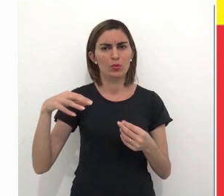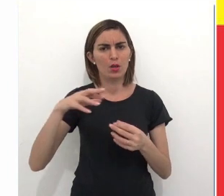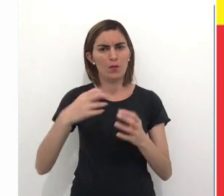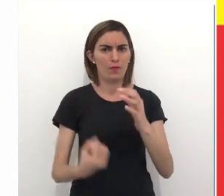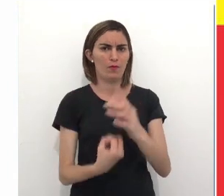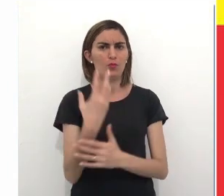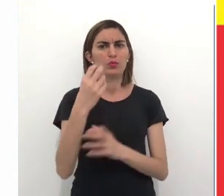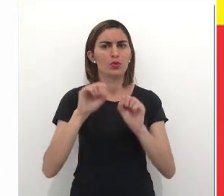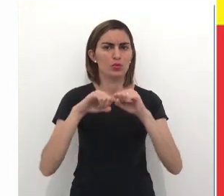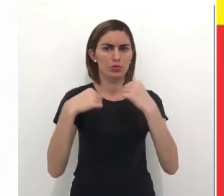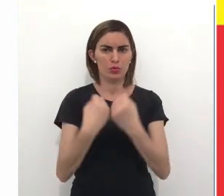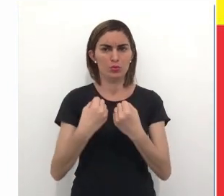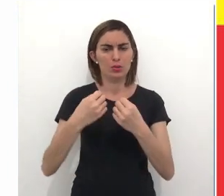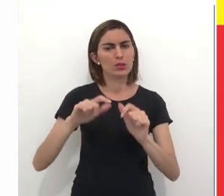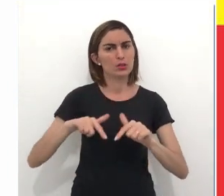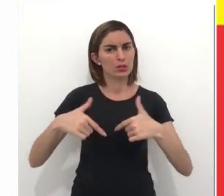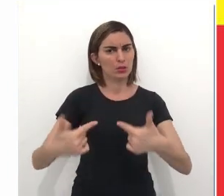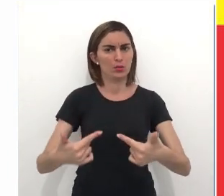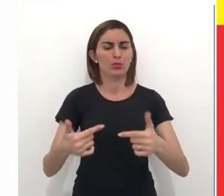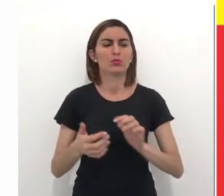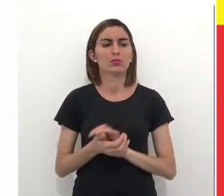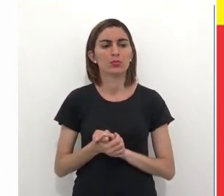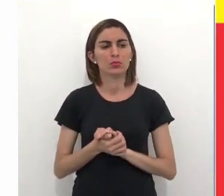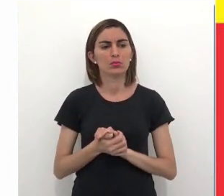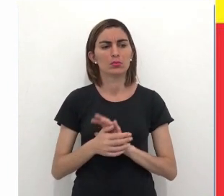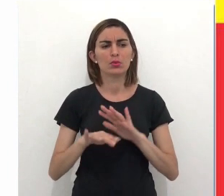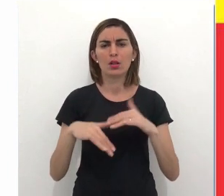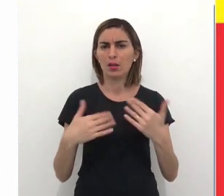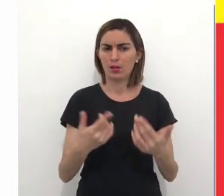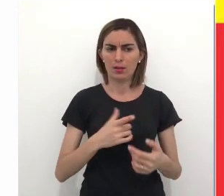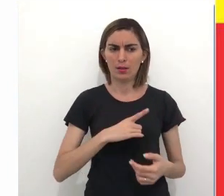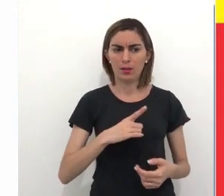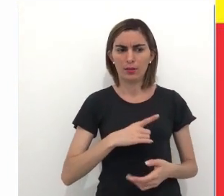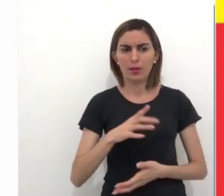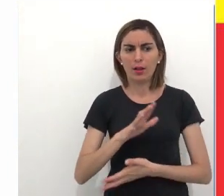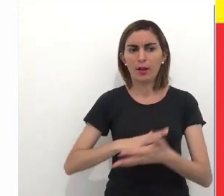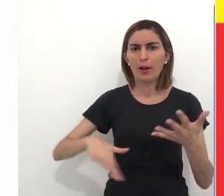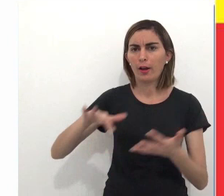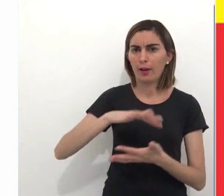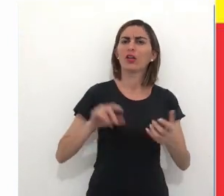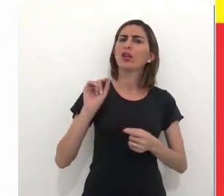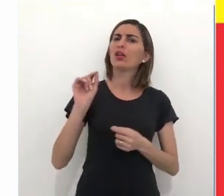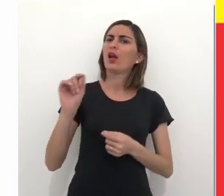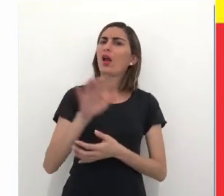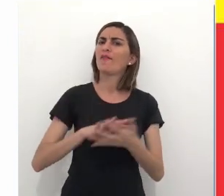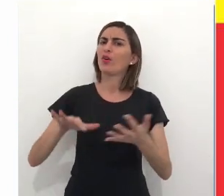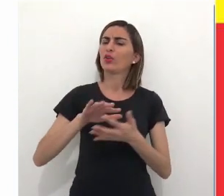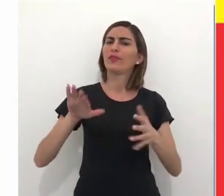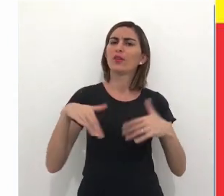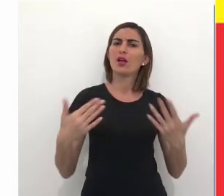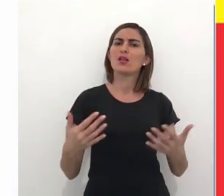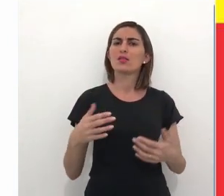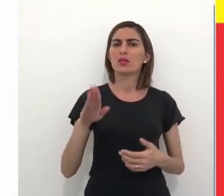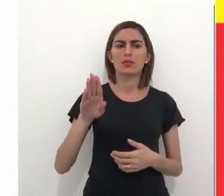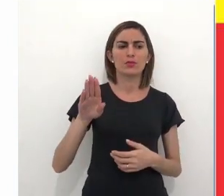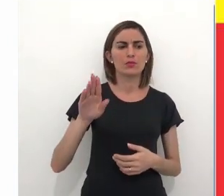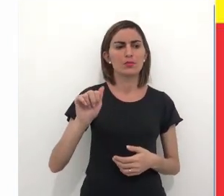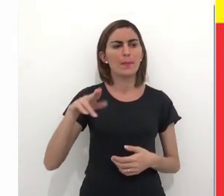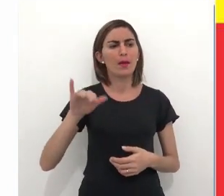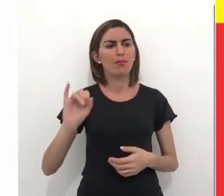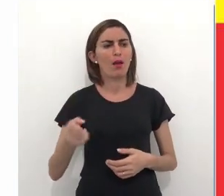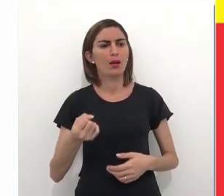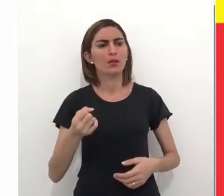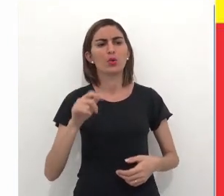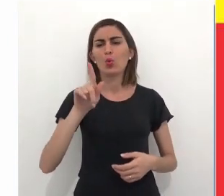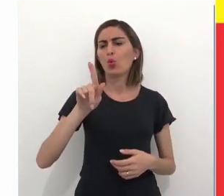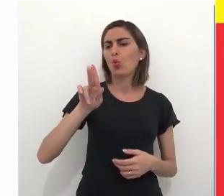Manso, que fundaram a Sociedade dos Zelosos. Aí temos aí a revolta dos Guanais. Que revolta foi essa dos